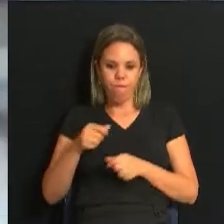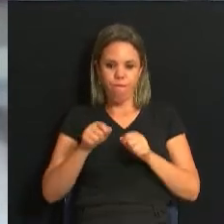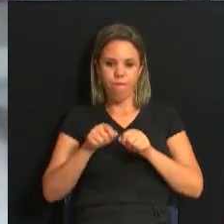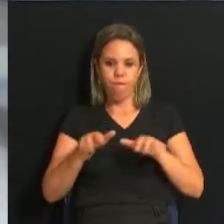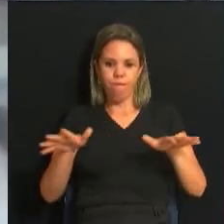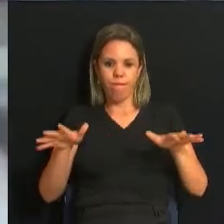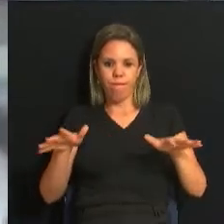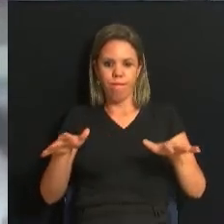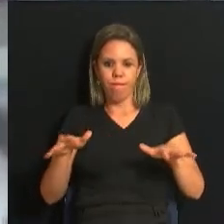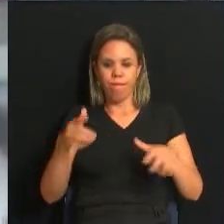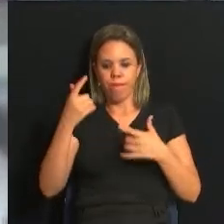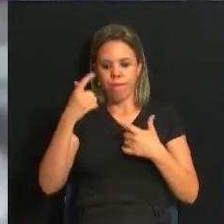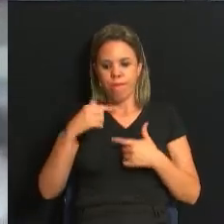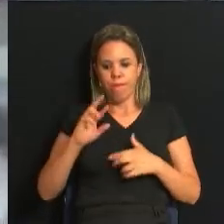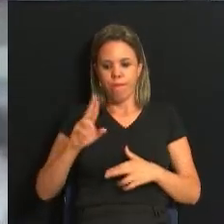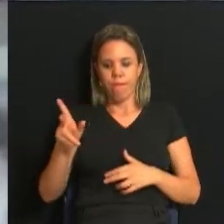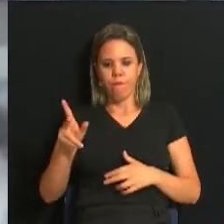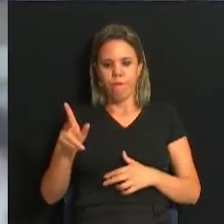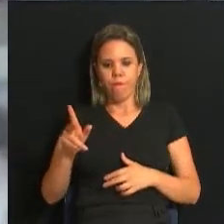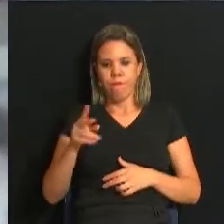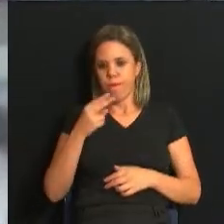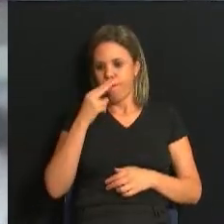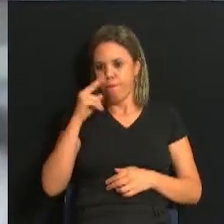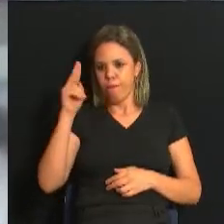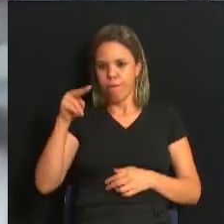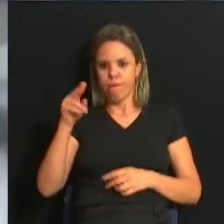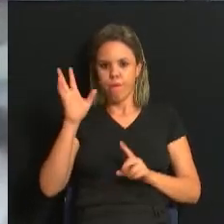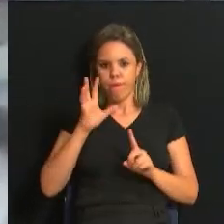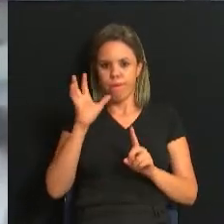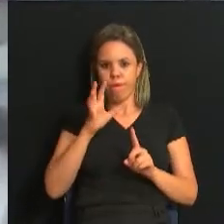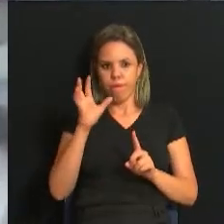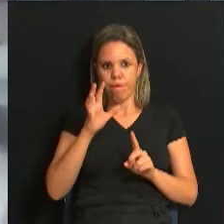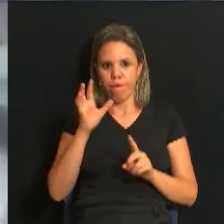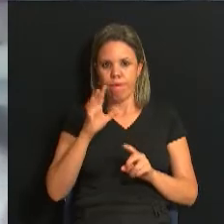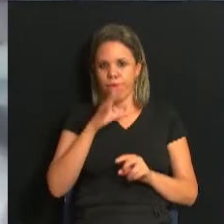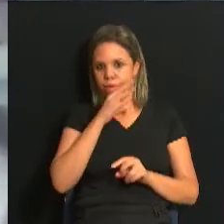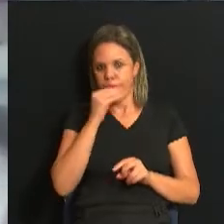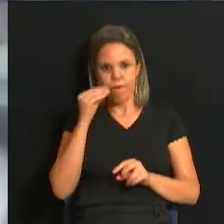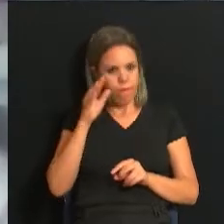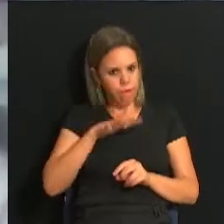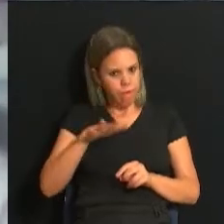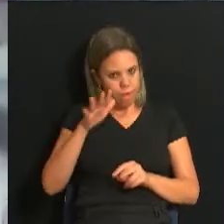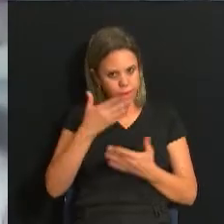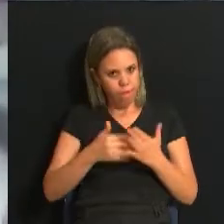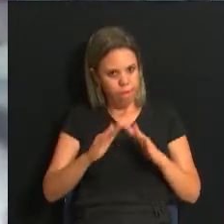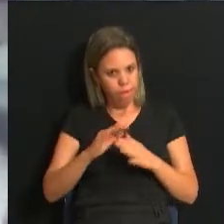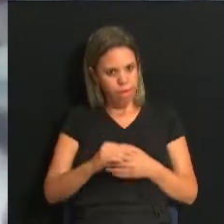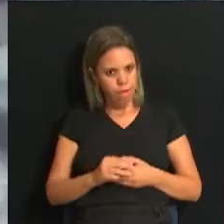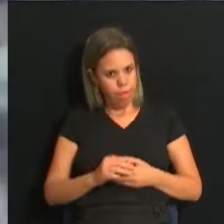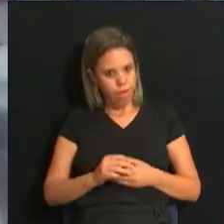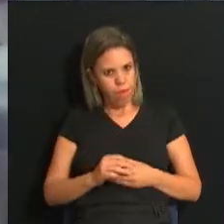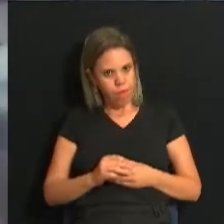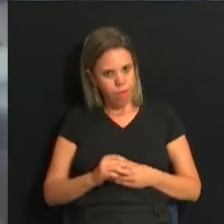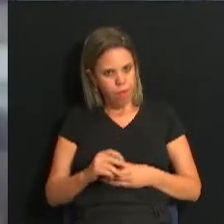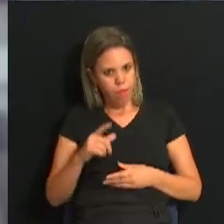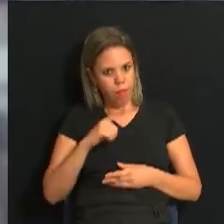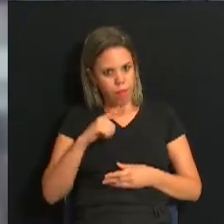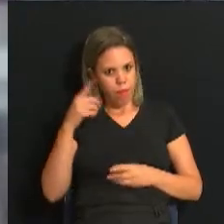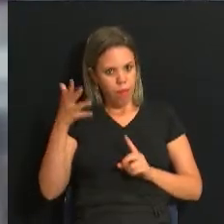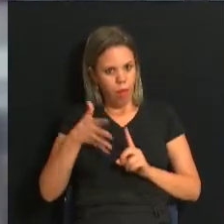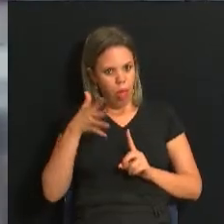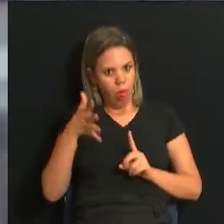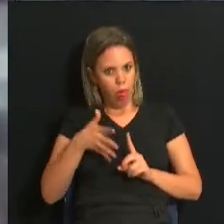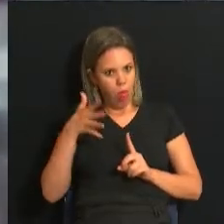de personalidades narcisistas, especialmente nos adolescentes, nas escolas, porque existe um discurso